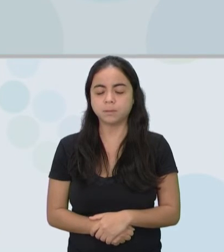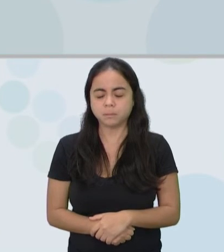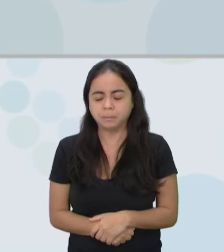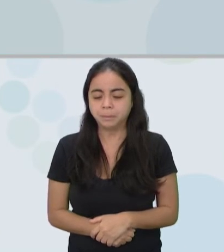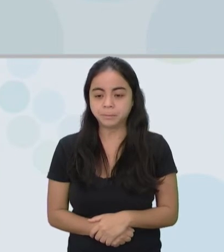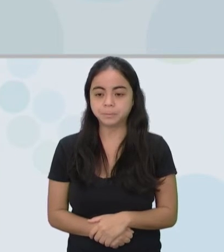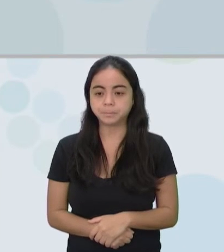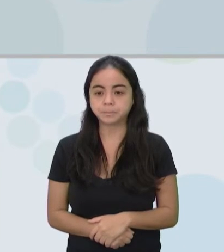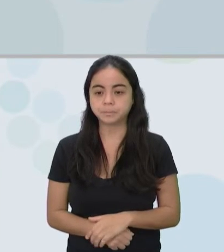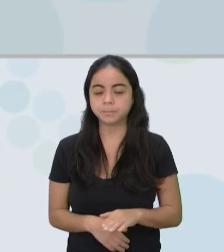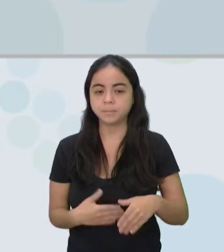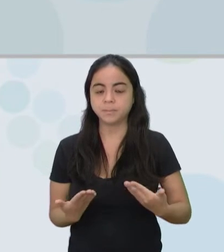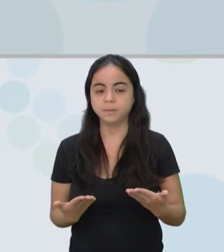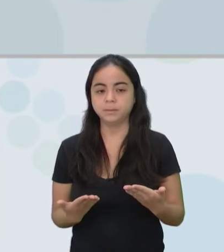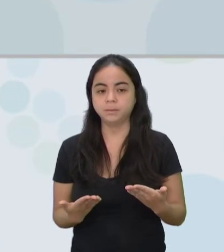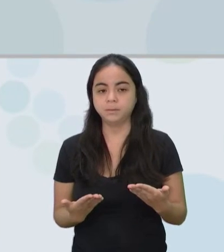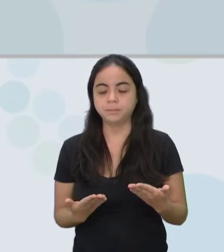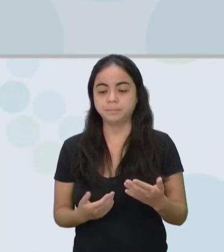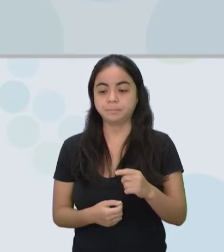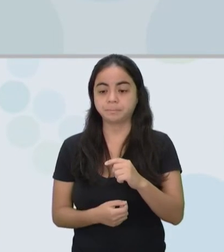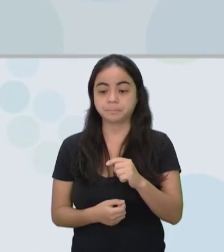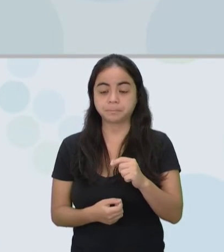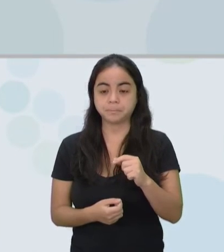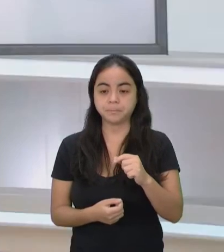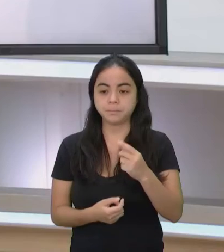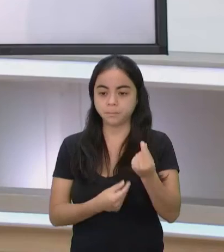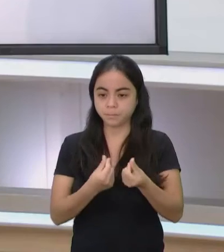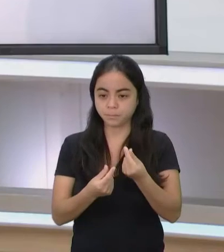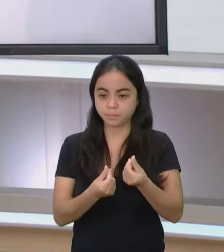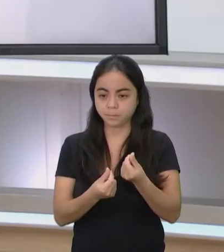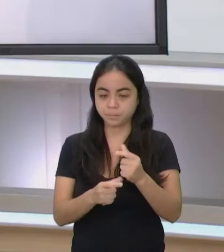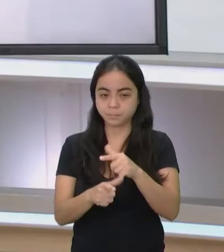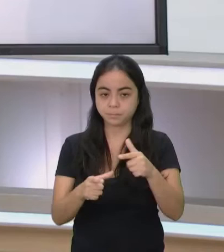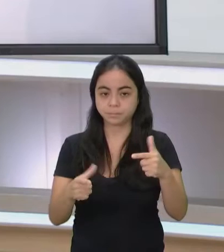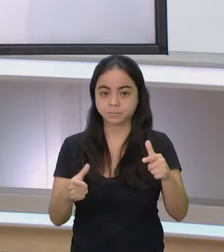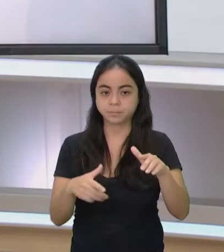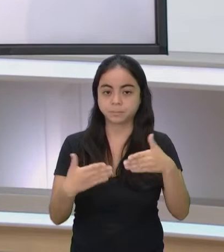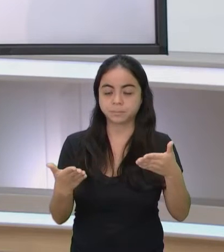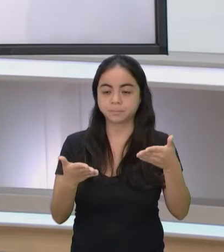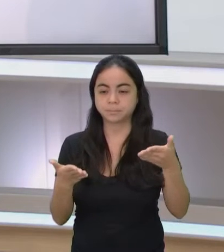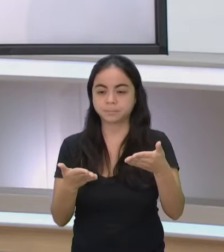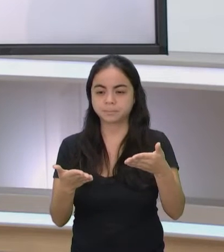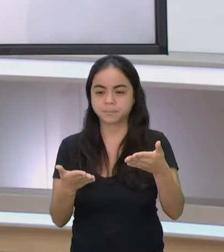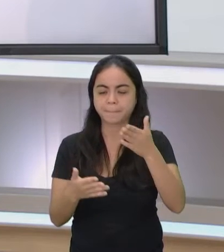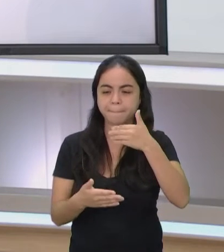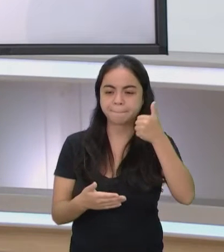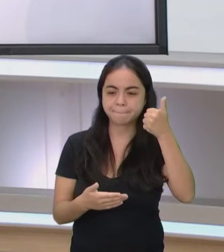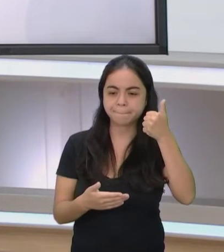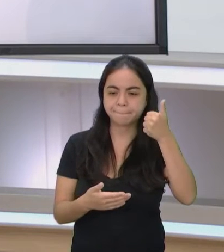daqui, diferente do outro, ele tinha o dinheiro. O outro a gente está refletindo se é melhor pagar